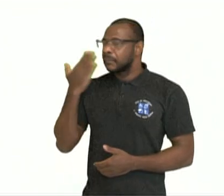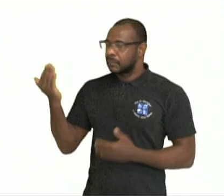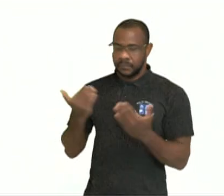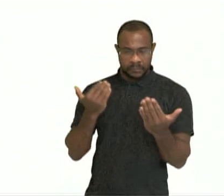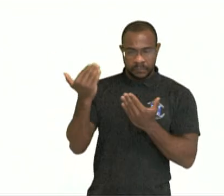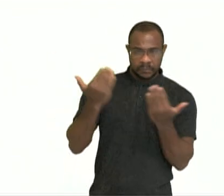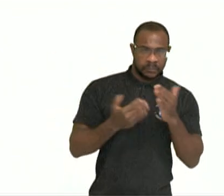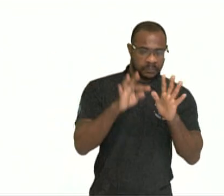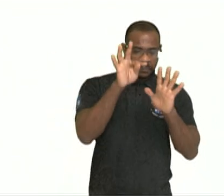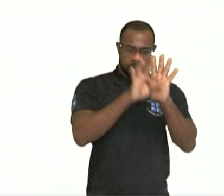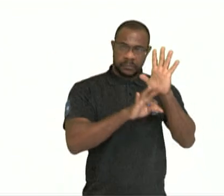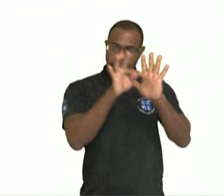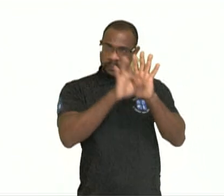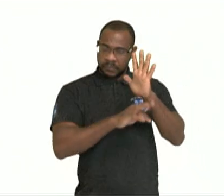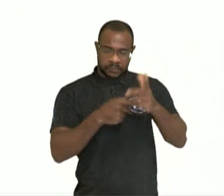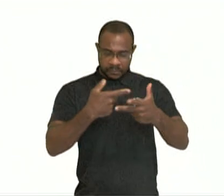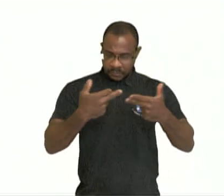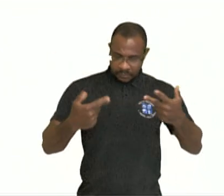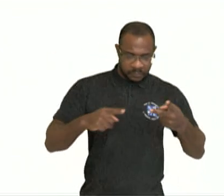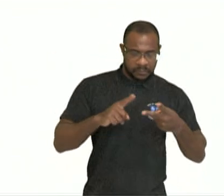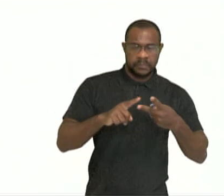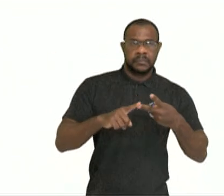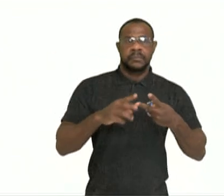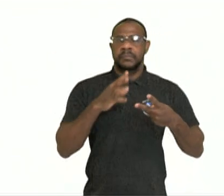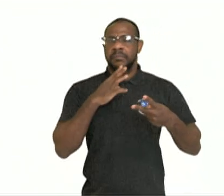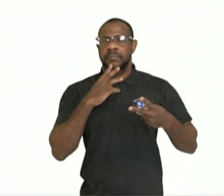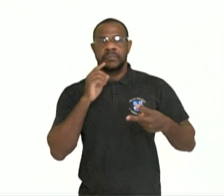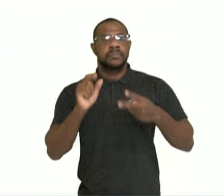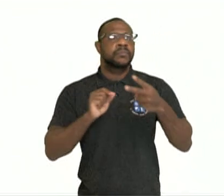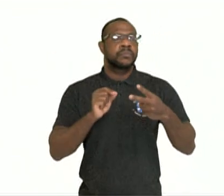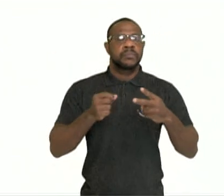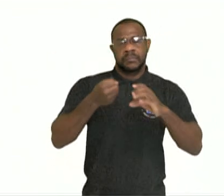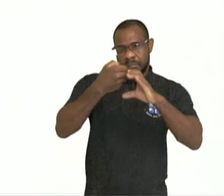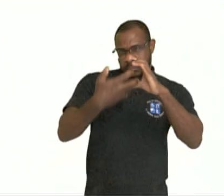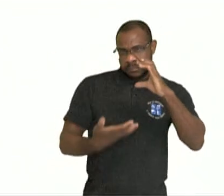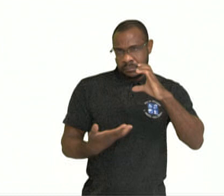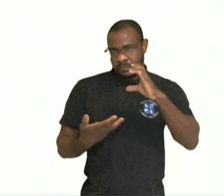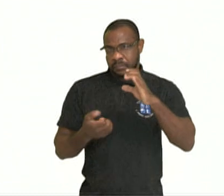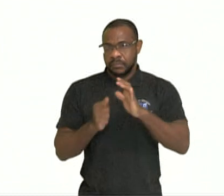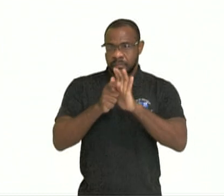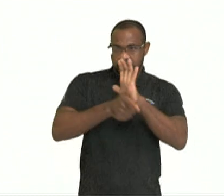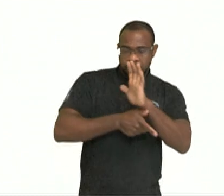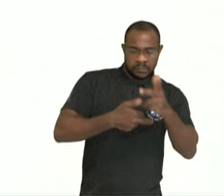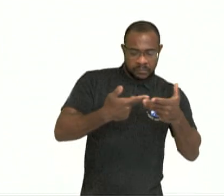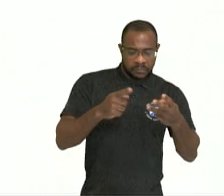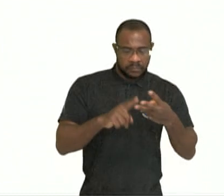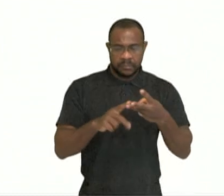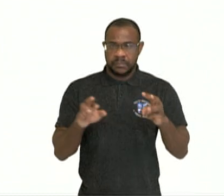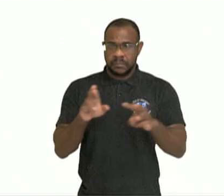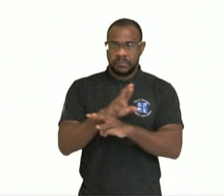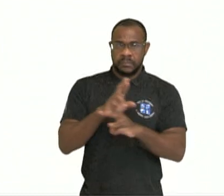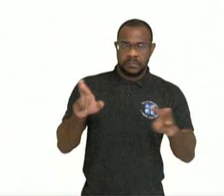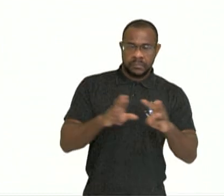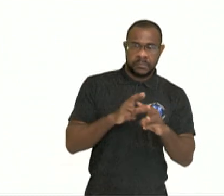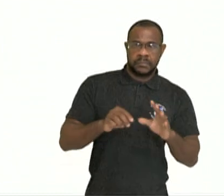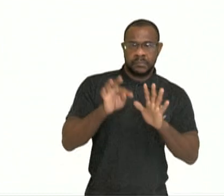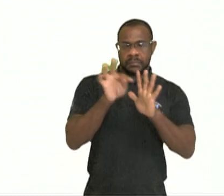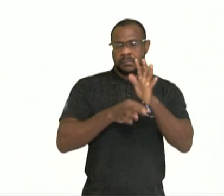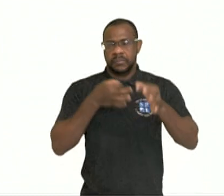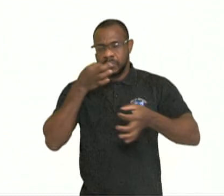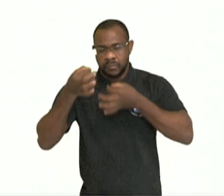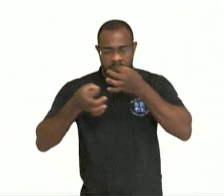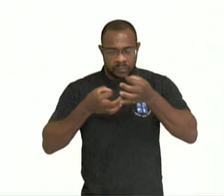de caráter epistolar, reconhecer características do gênero, estabelecer relação entre a tese e os